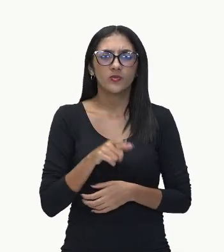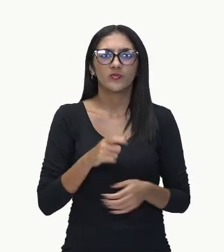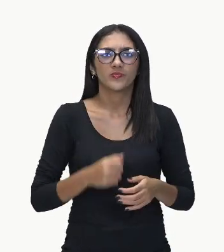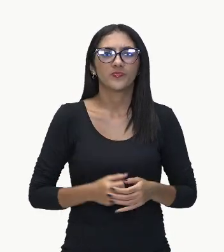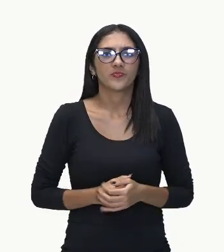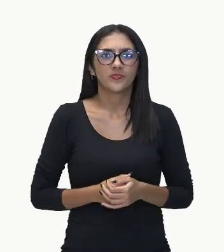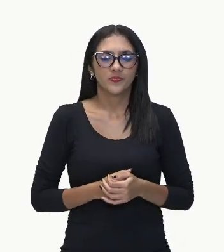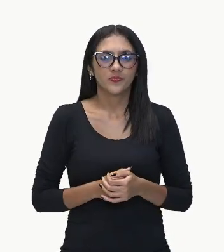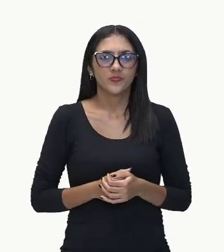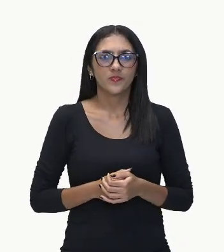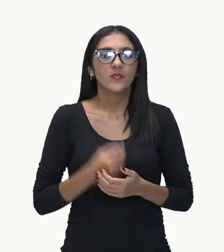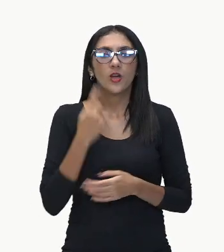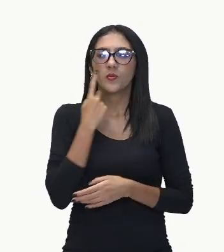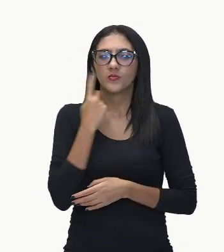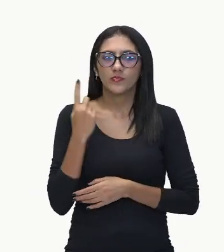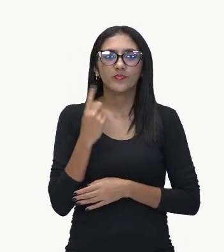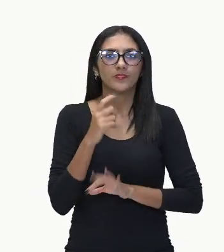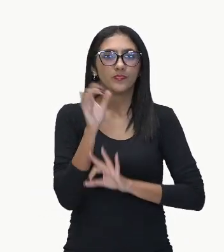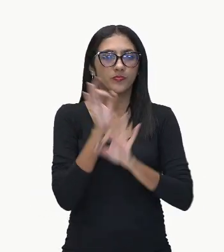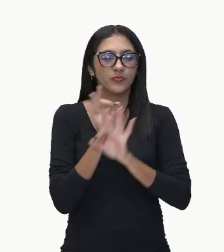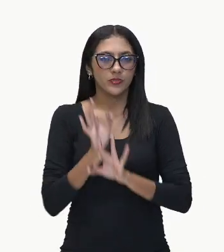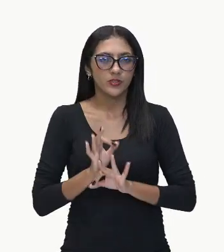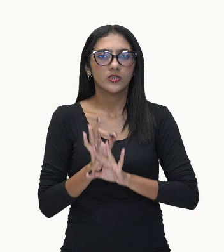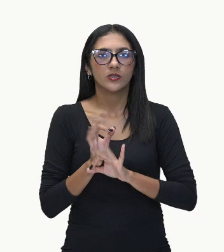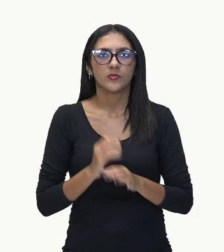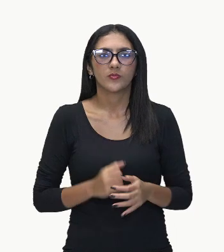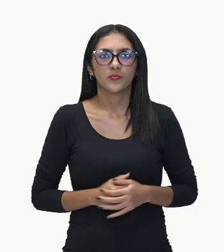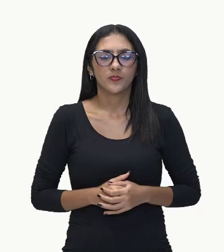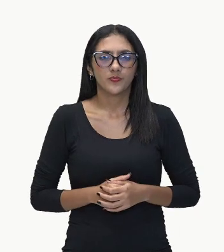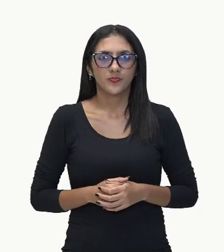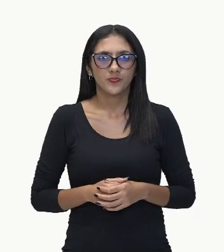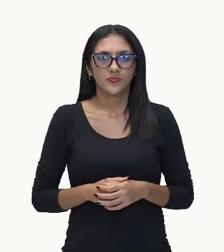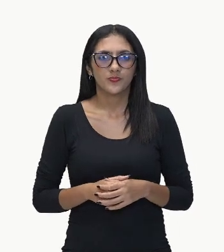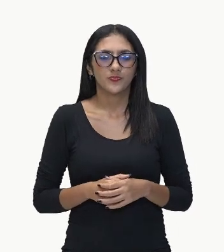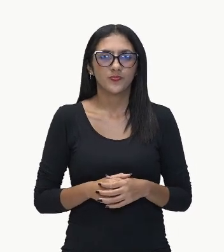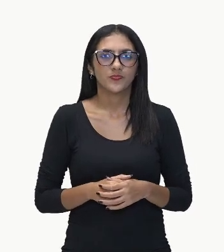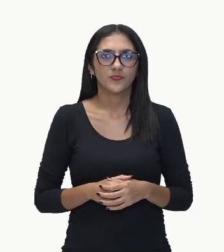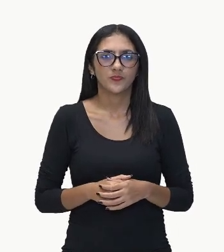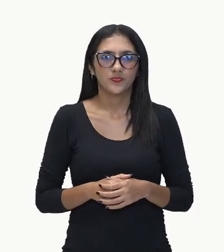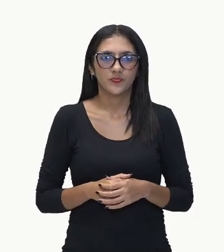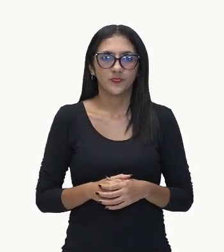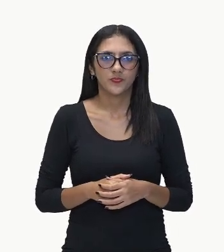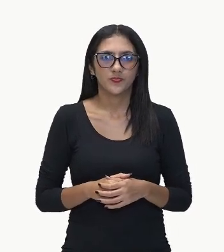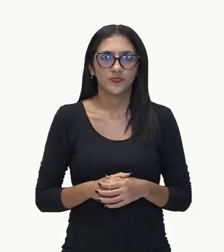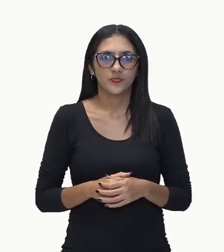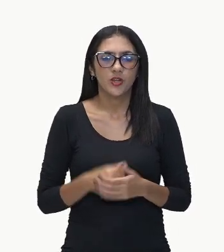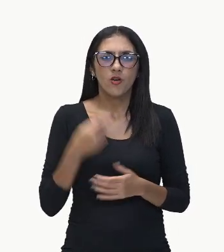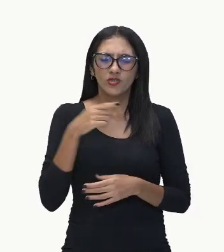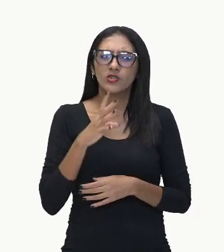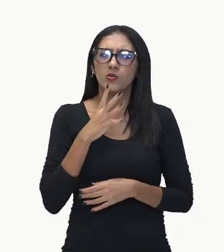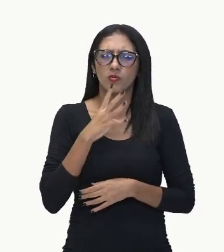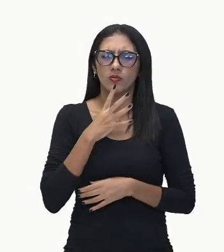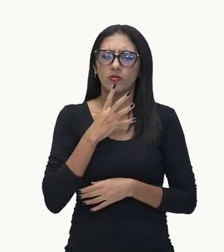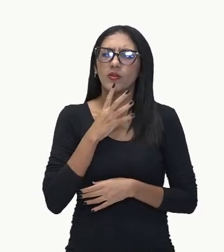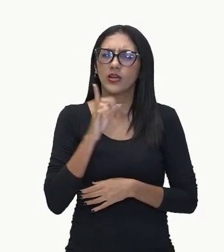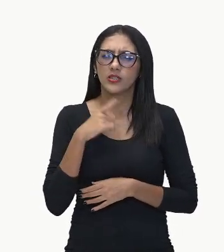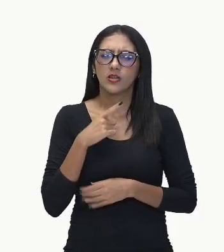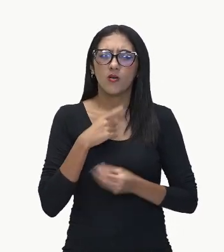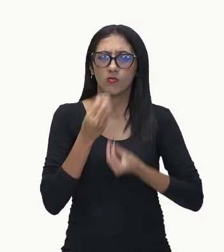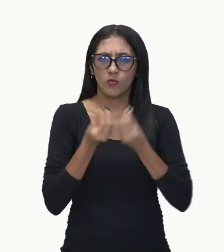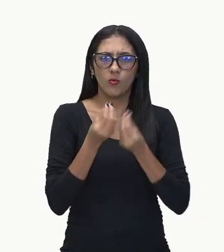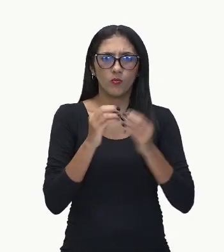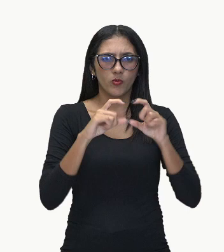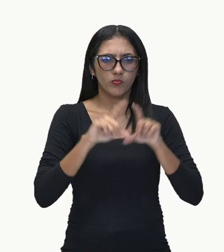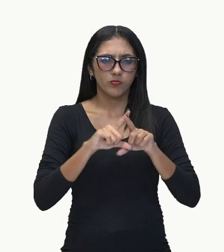forma fatorada de um quadrado perfeito vou escrever aqui tipo assim você já viu isso tá bom vamos